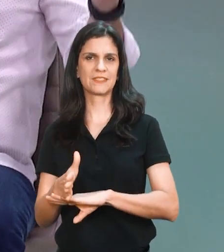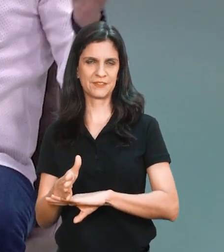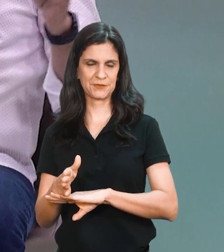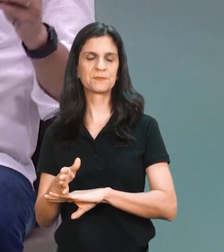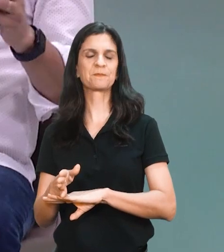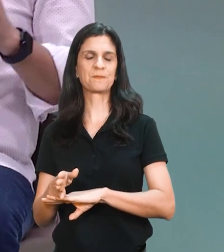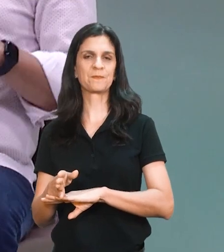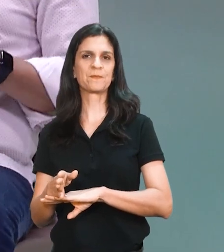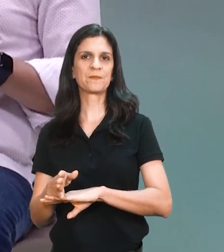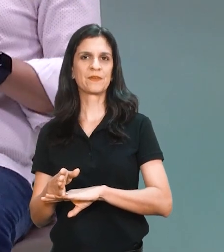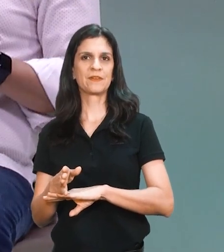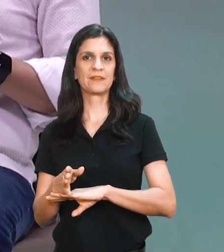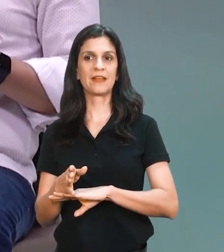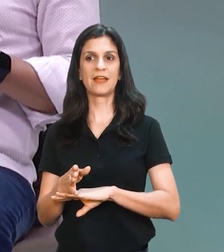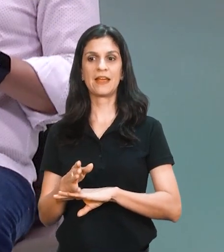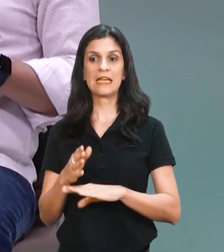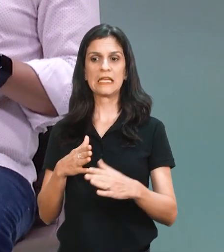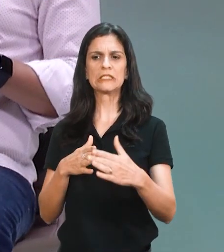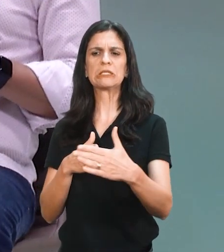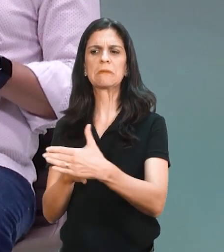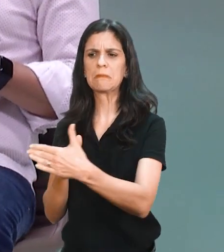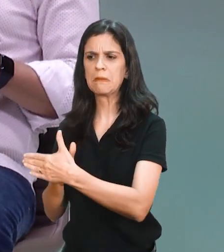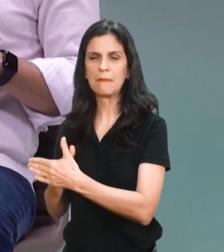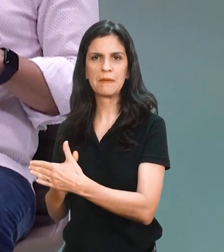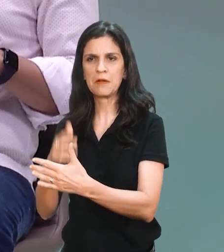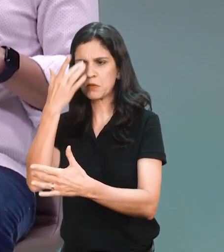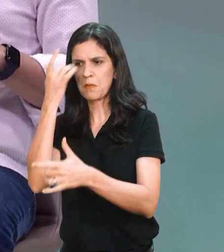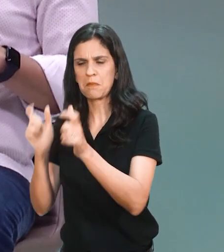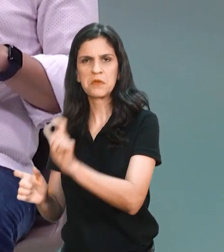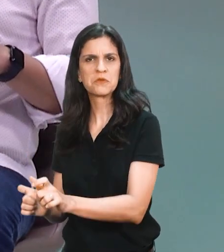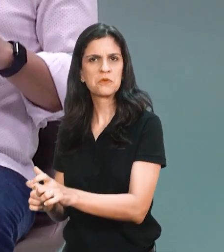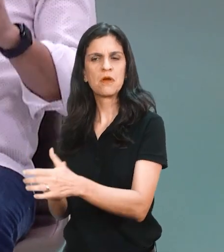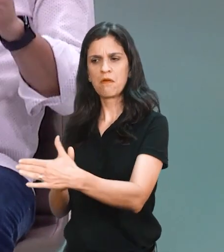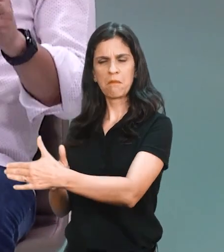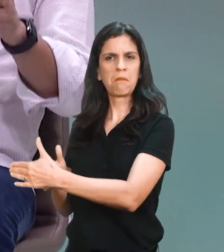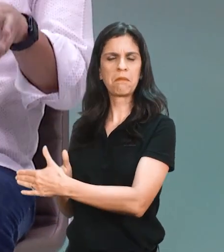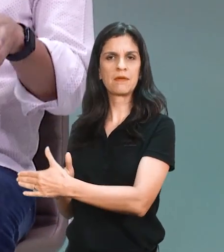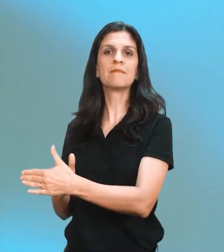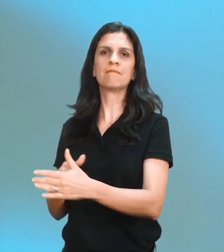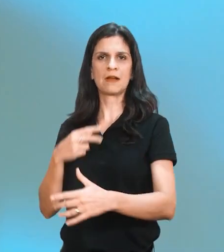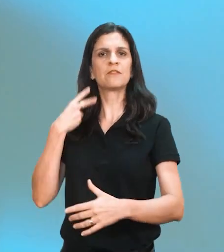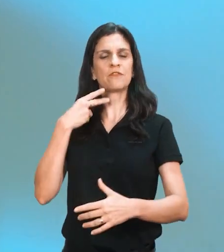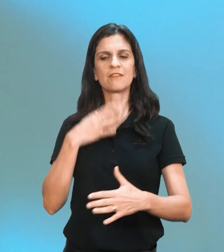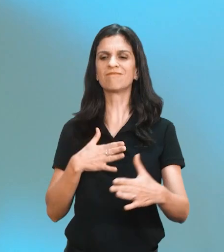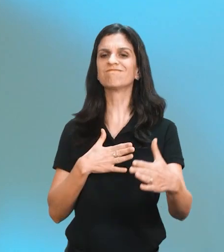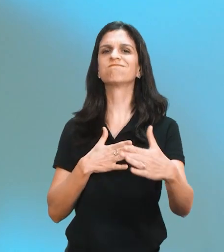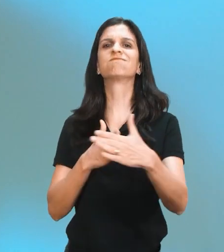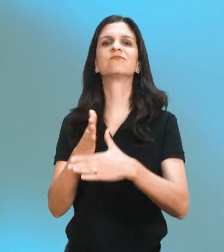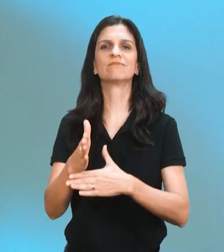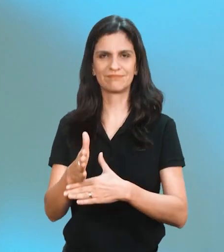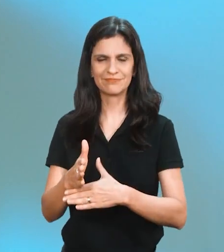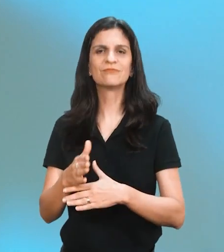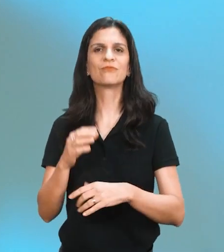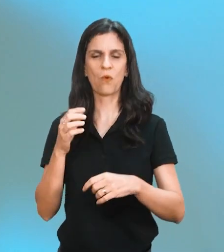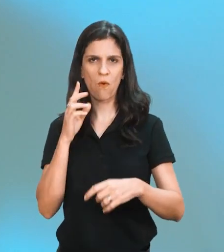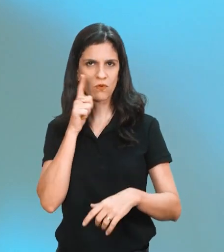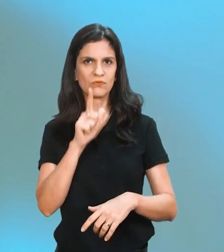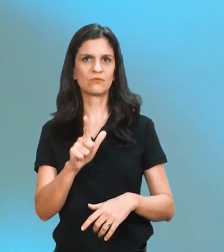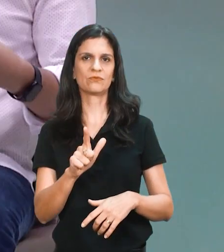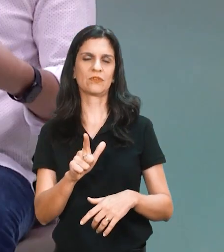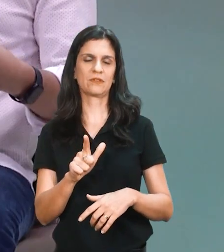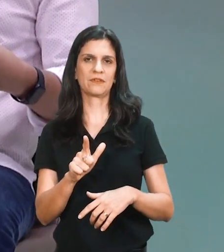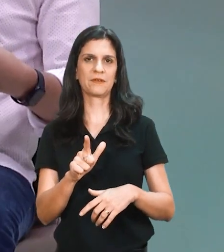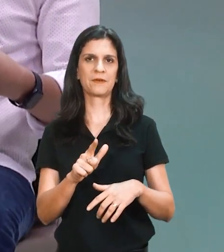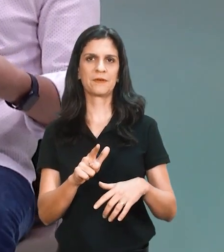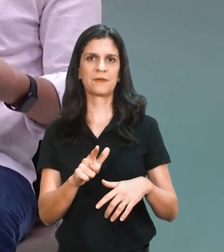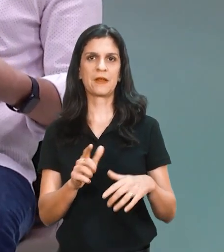tem acesso que outrora você não tinha. Então com esse acesso você consegue ajudar muito mais as pessoas, porque através do